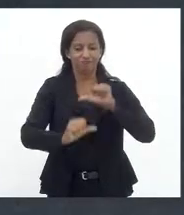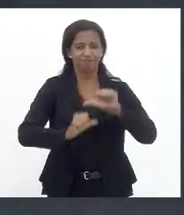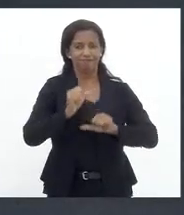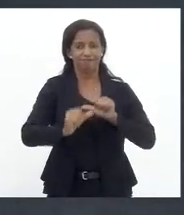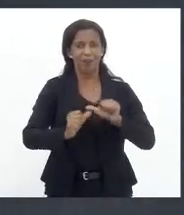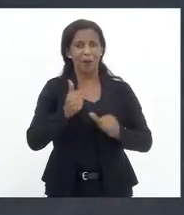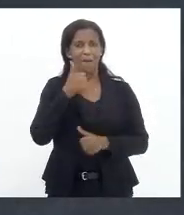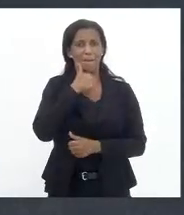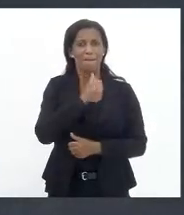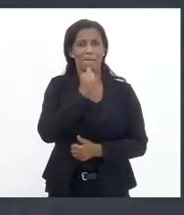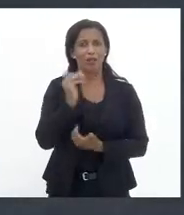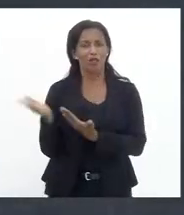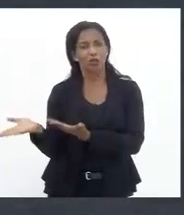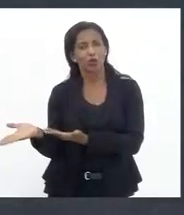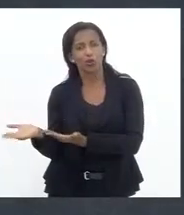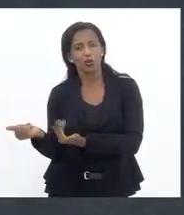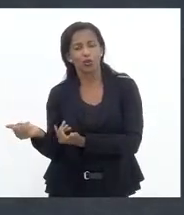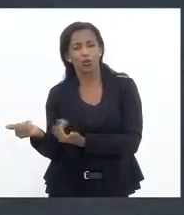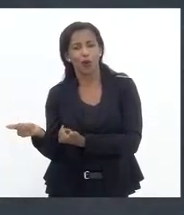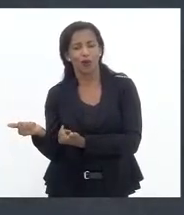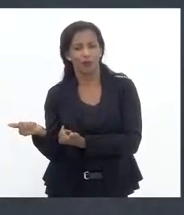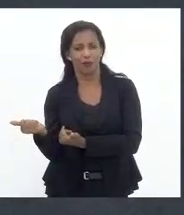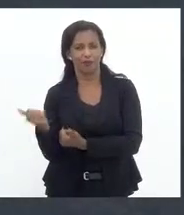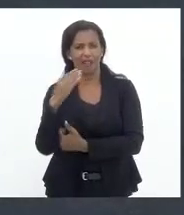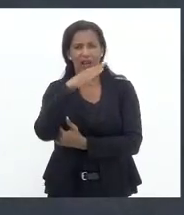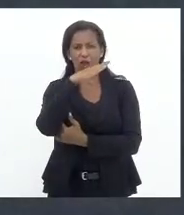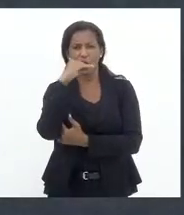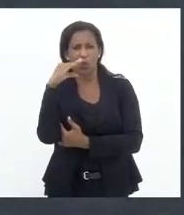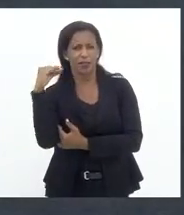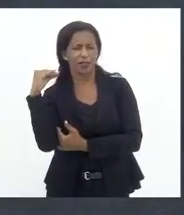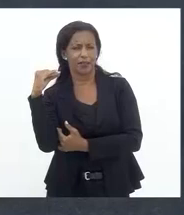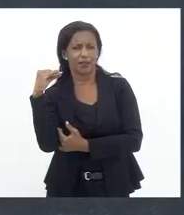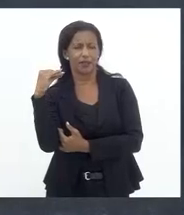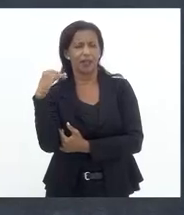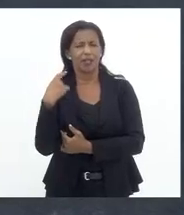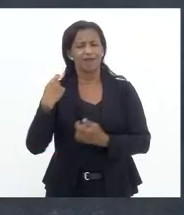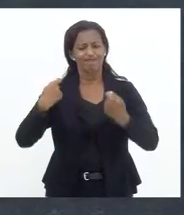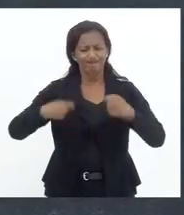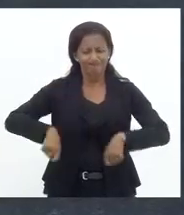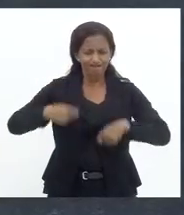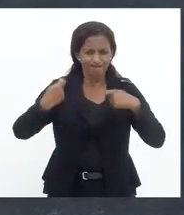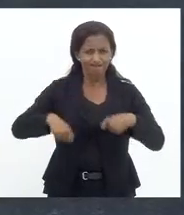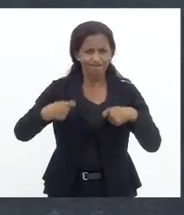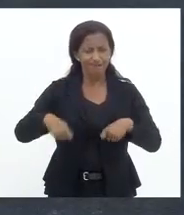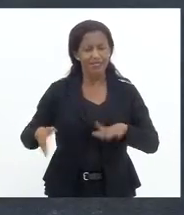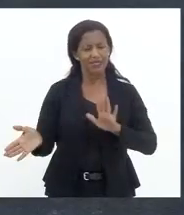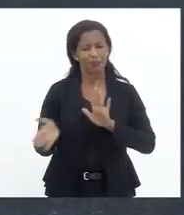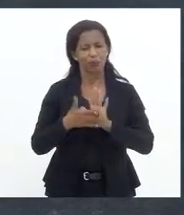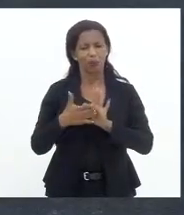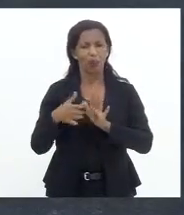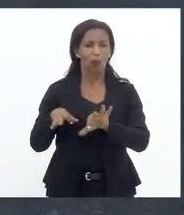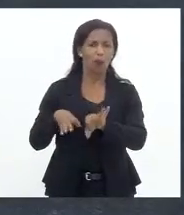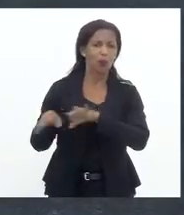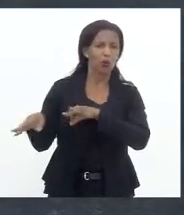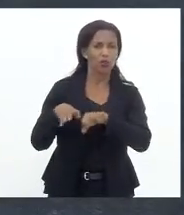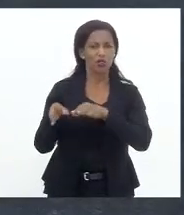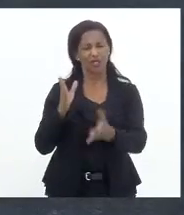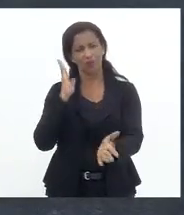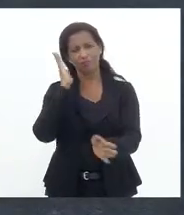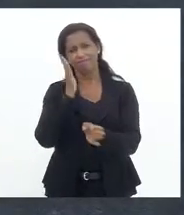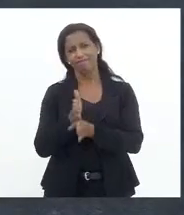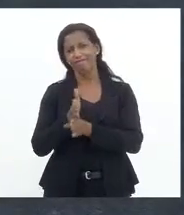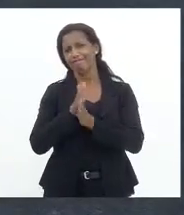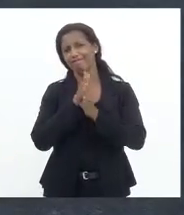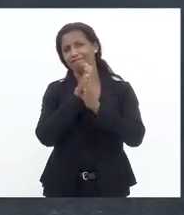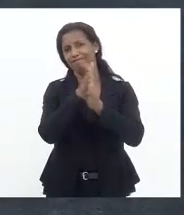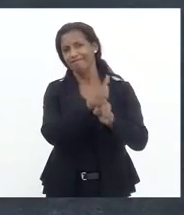na adolescência. Então, a gente vê aí a necessidade, senhor presidente, de propor um projeto nessa envergadura